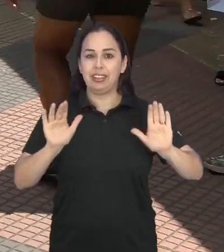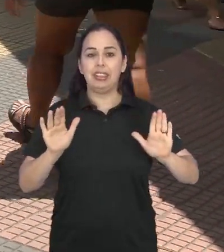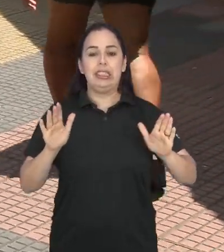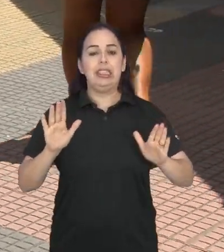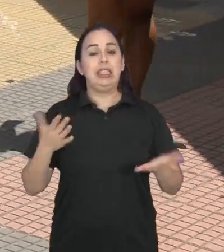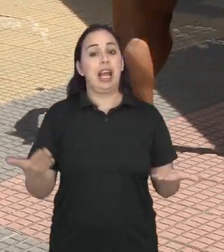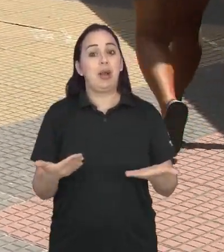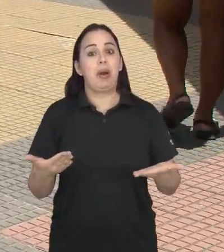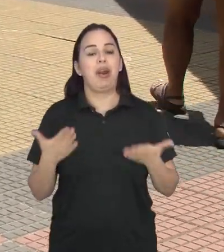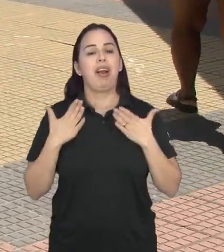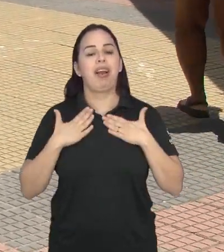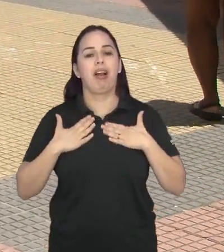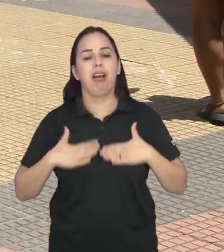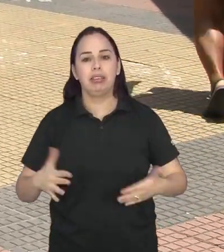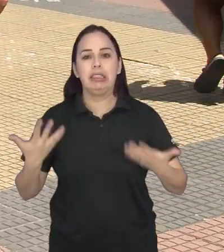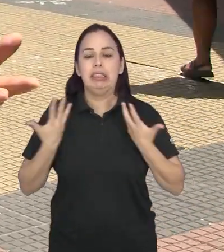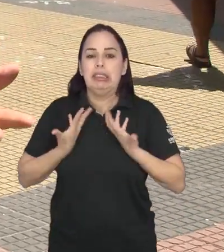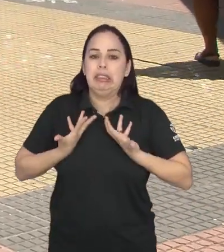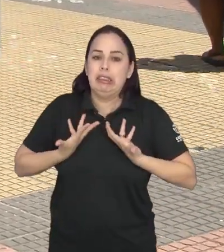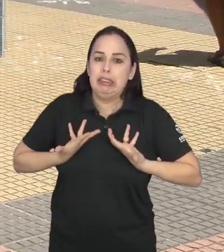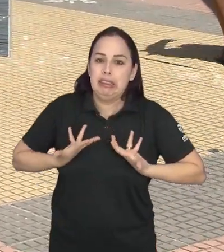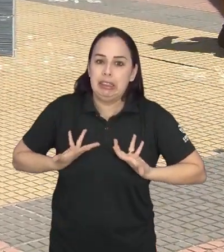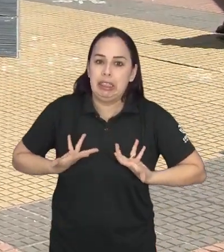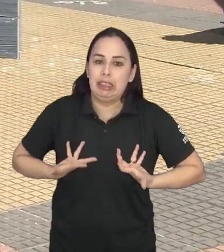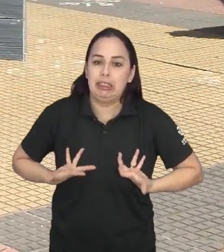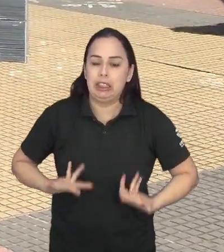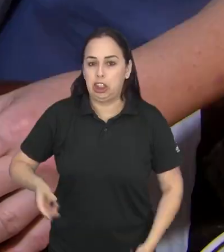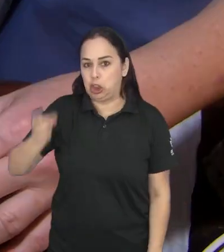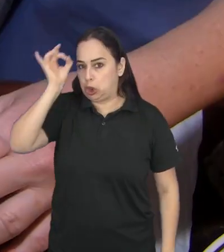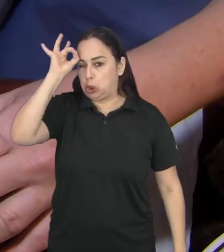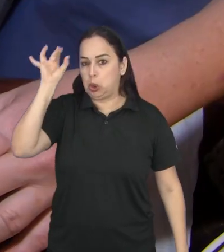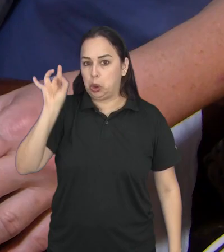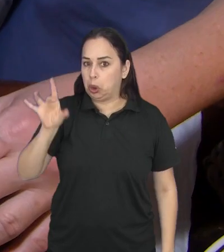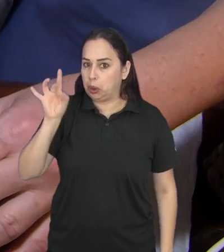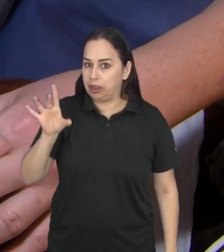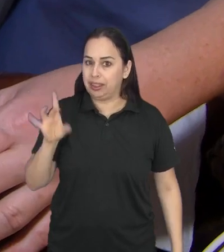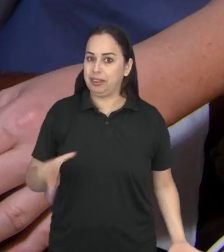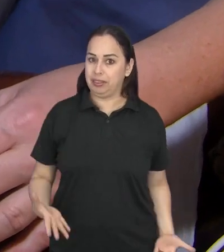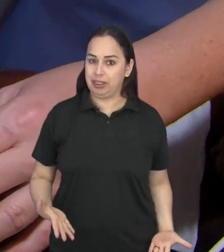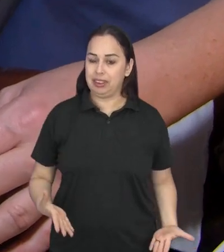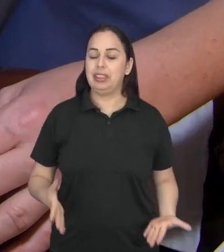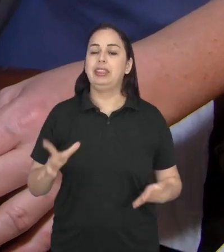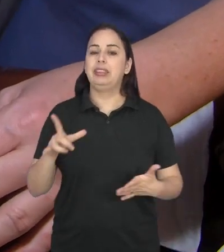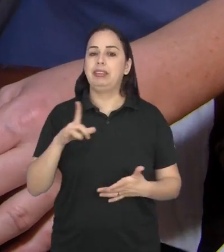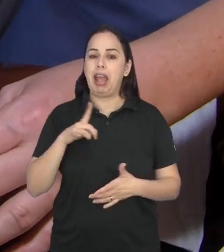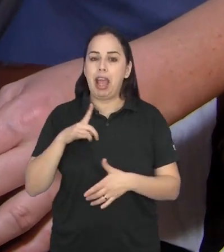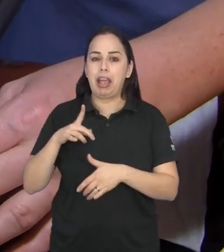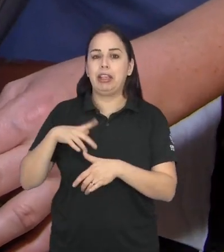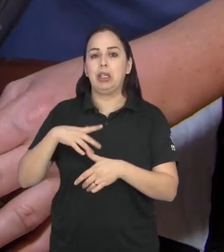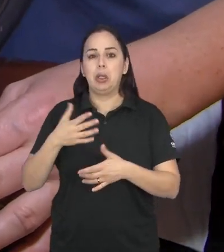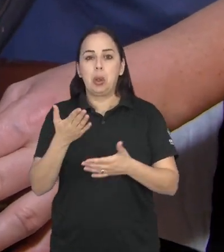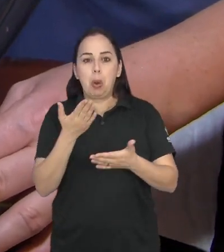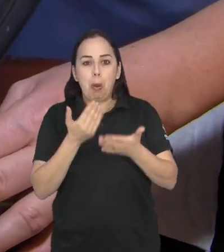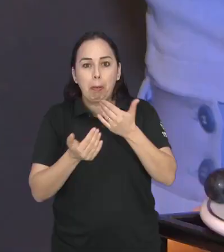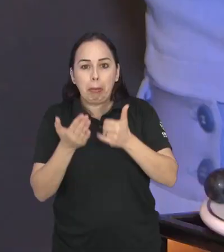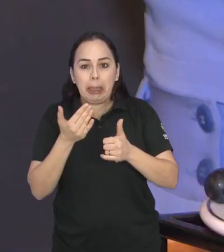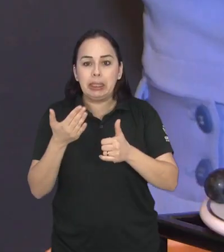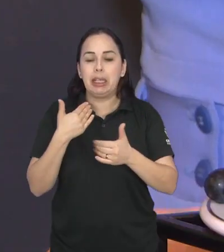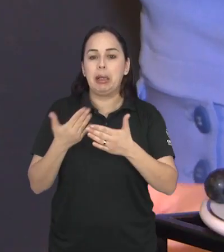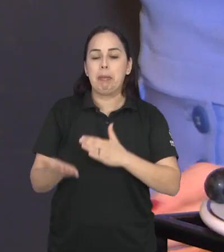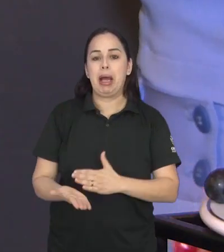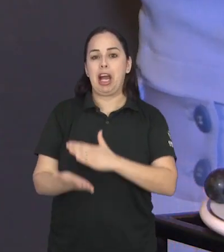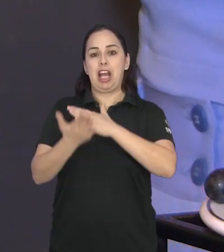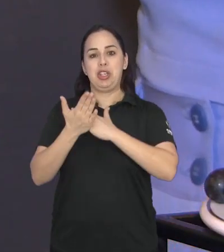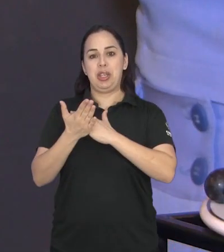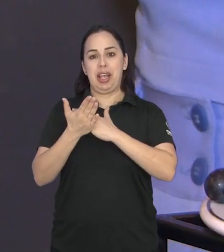aquele cansaço físico e a temida ressaca. E o que não faltam são receitinhas caseiras para